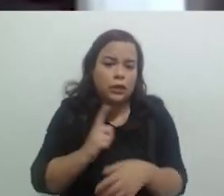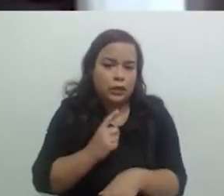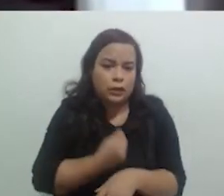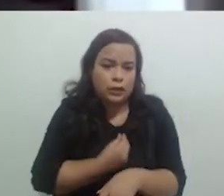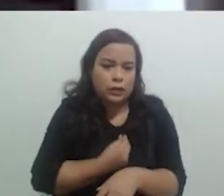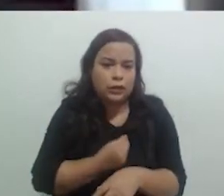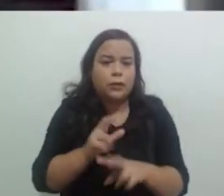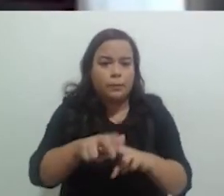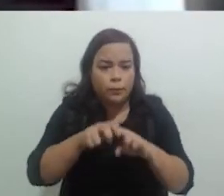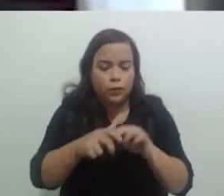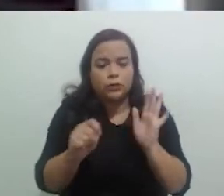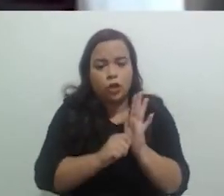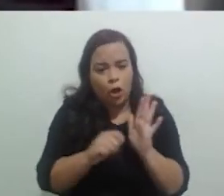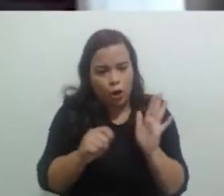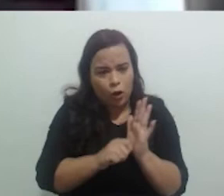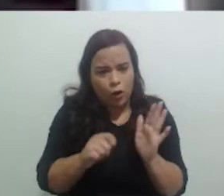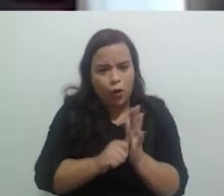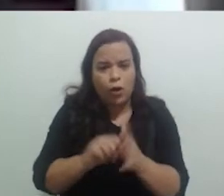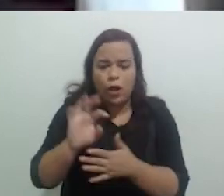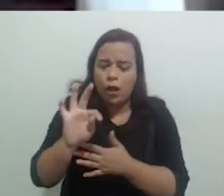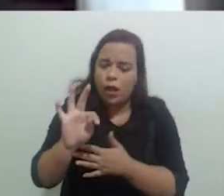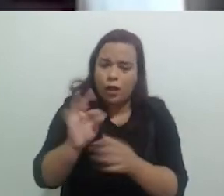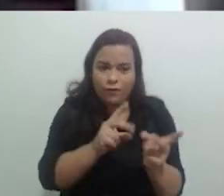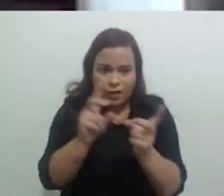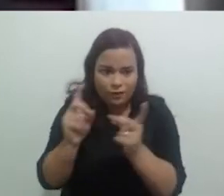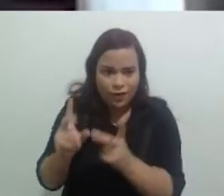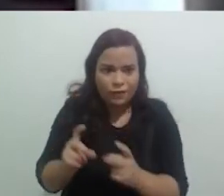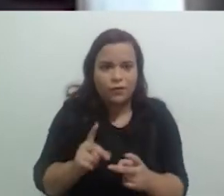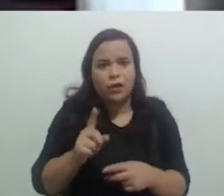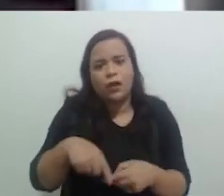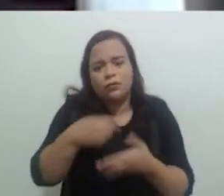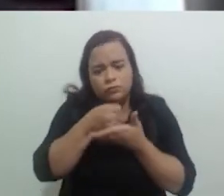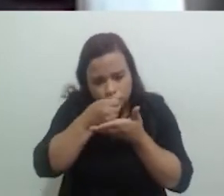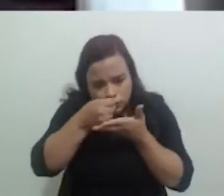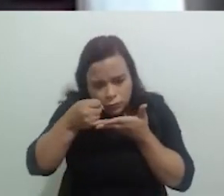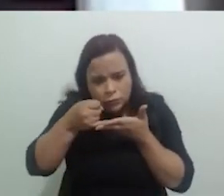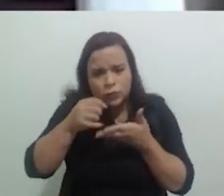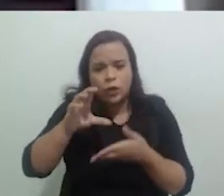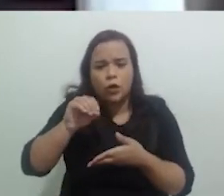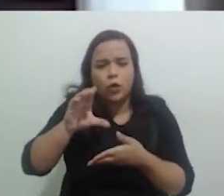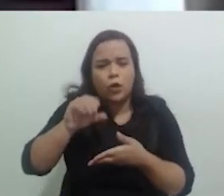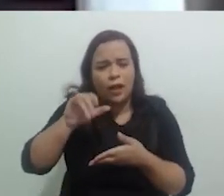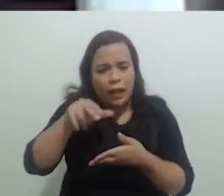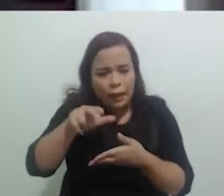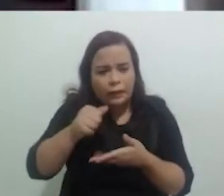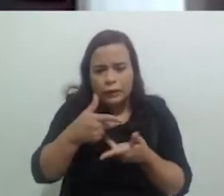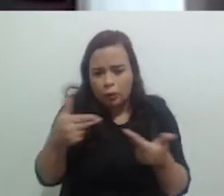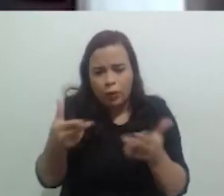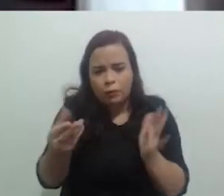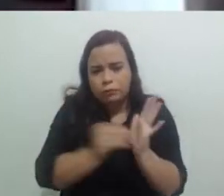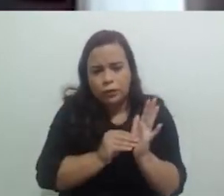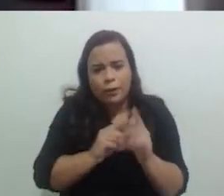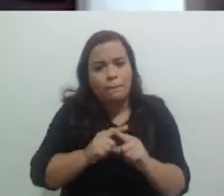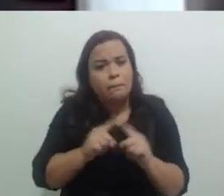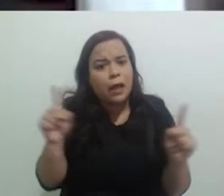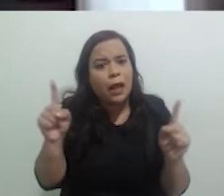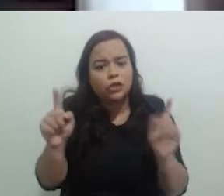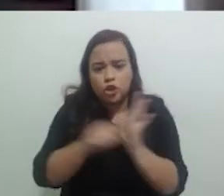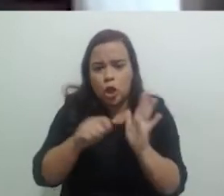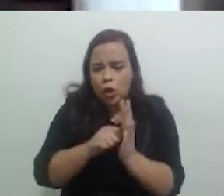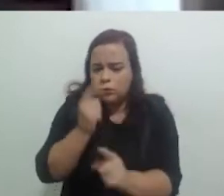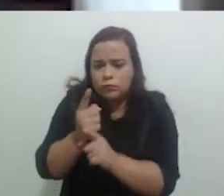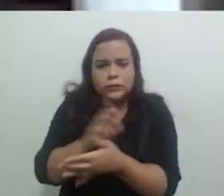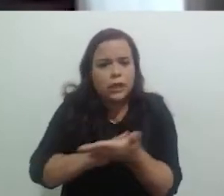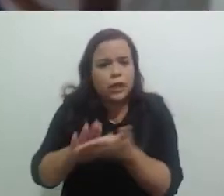seria cocaína ou qualquer outra coisa aí, e essa droga não foi apreendida. Na realidade, o que apreenderam com ele foi só foram dois fatos de